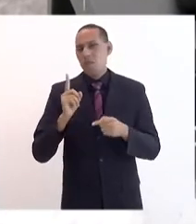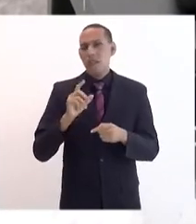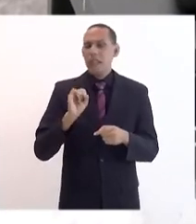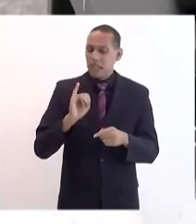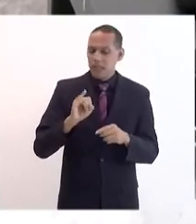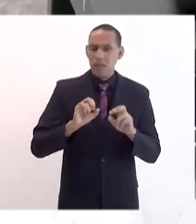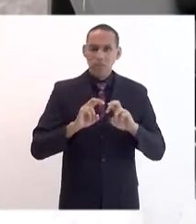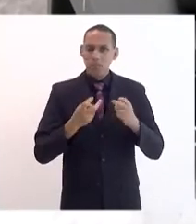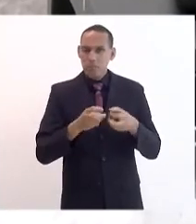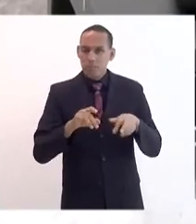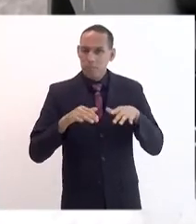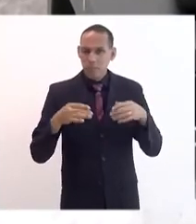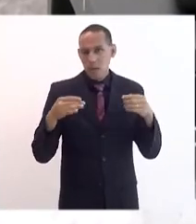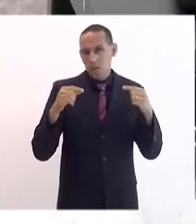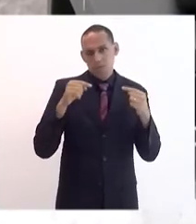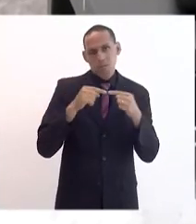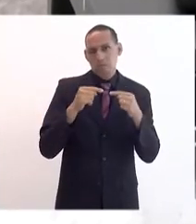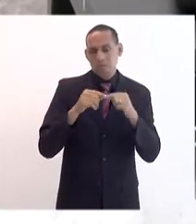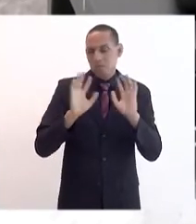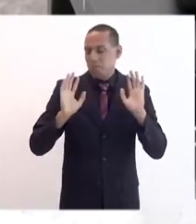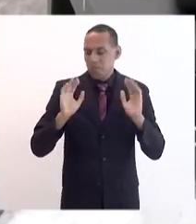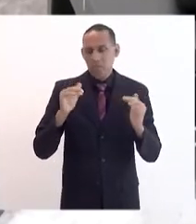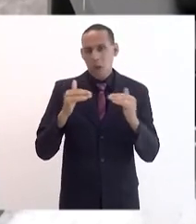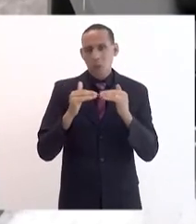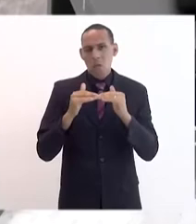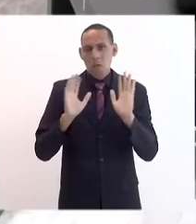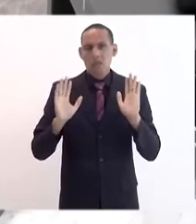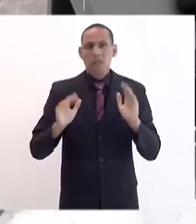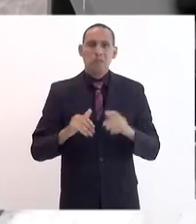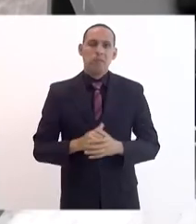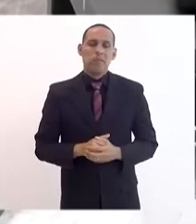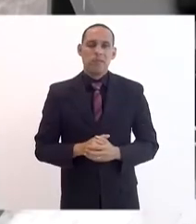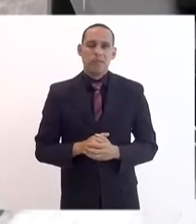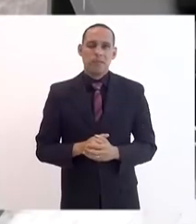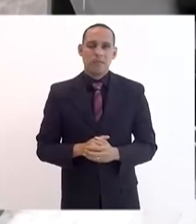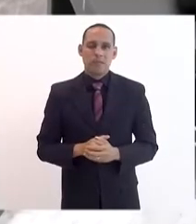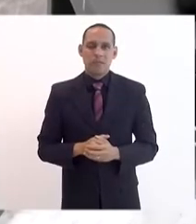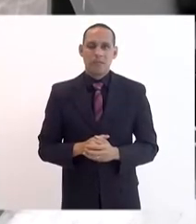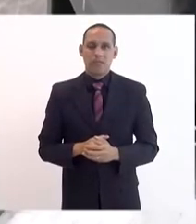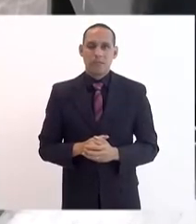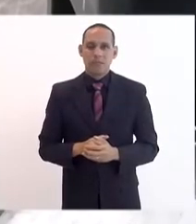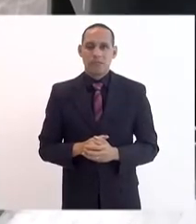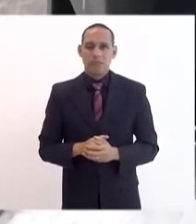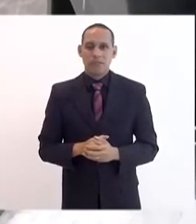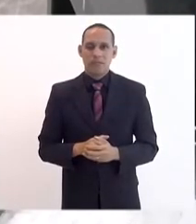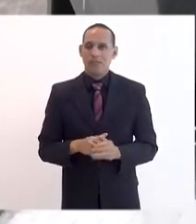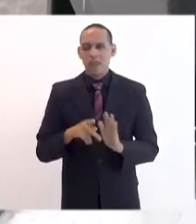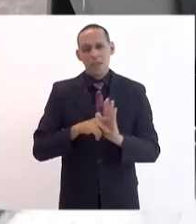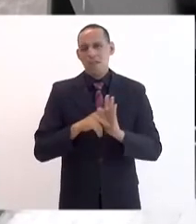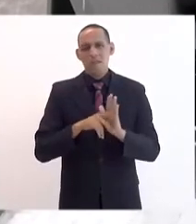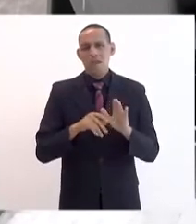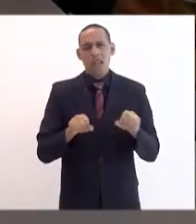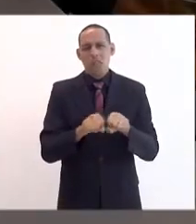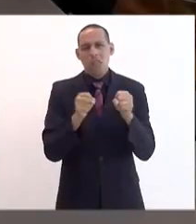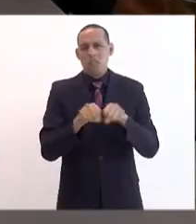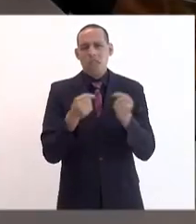plenário. As emendas do deputado Márcio Galberto destruiu o projeto todo, porra.